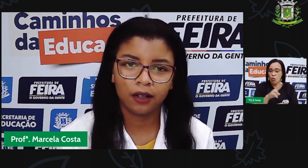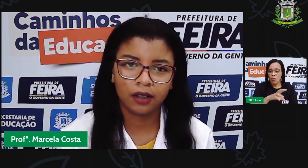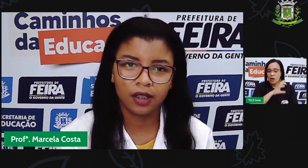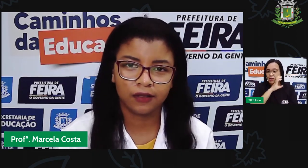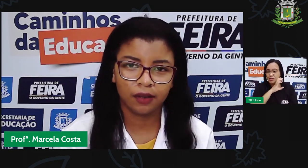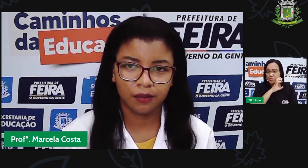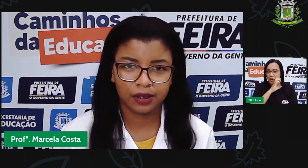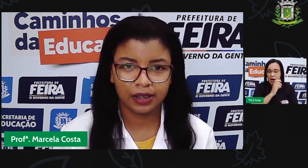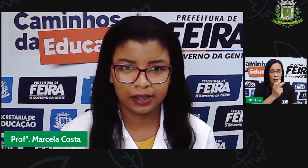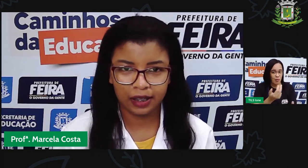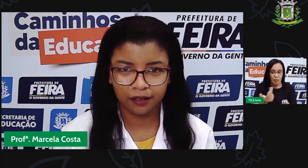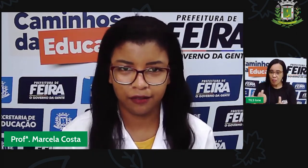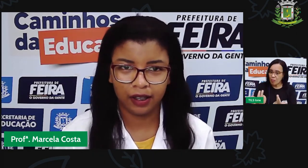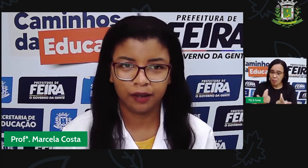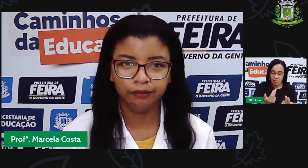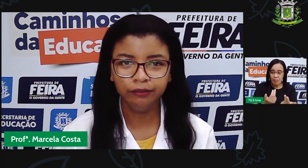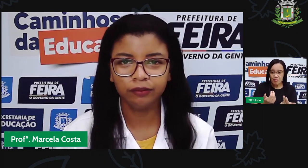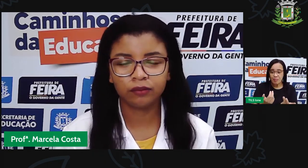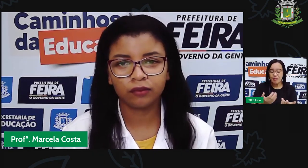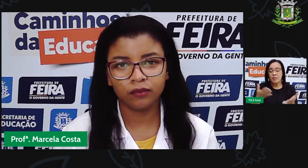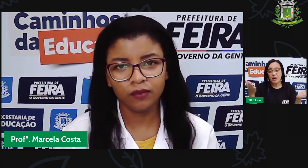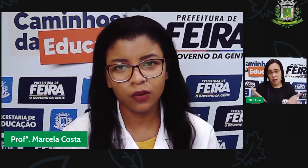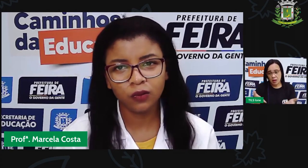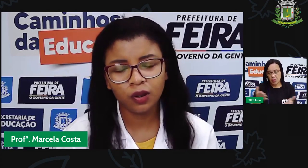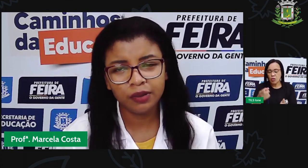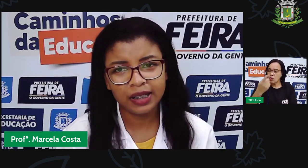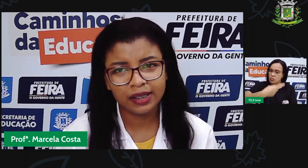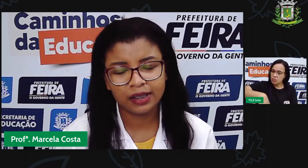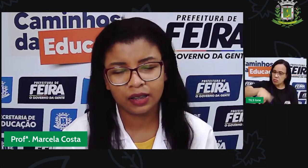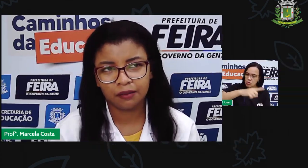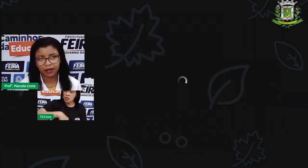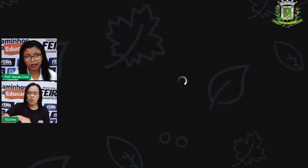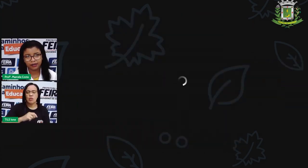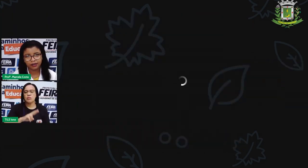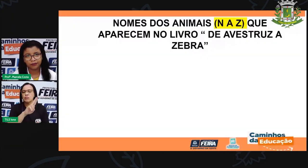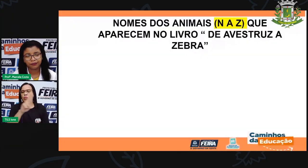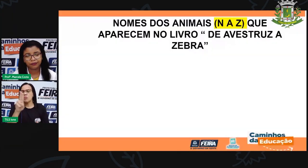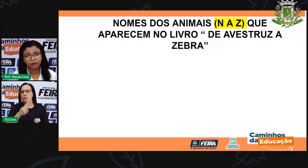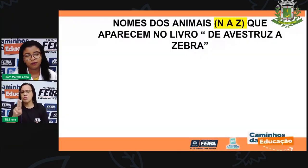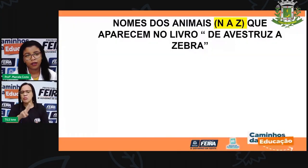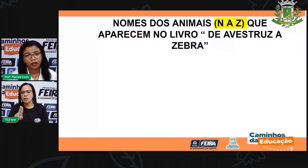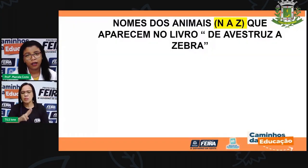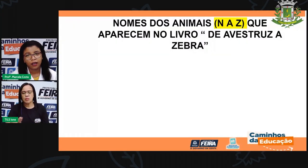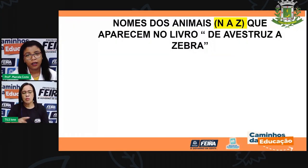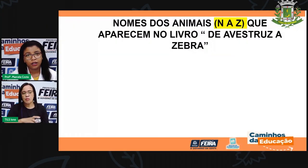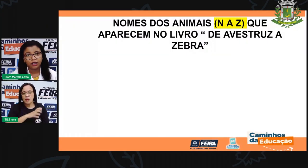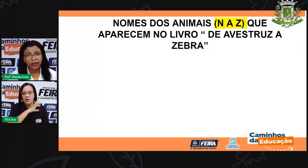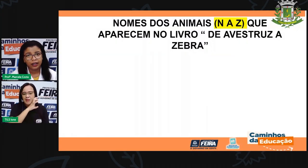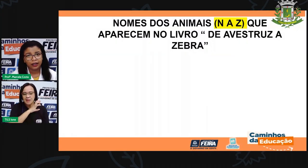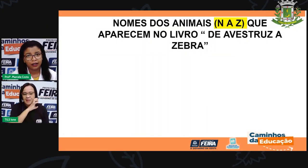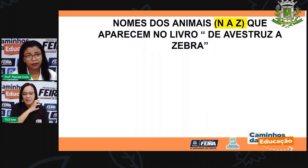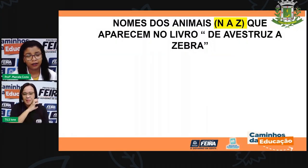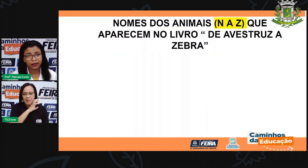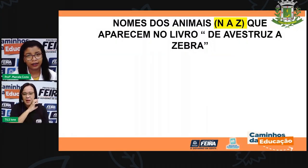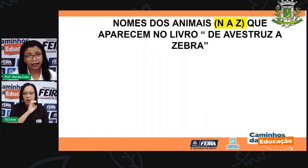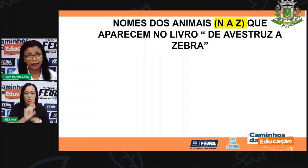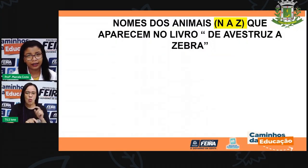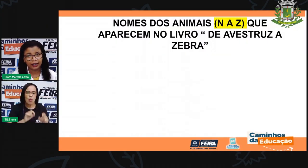Agora, nós vamos escrever o nome desses animais, da